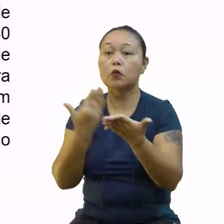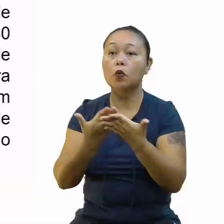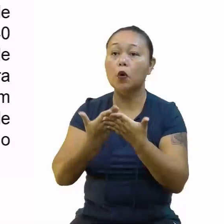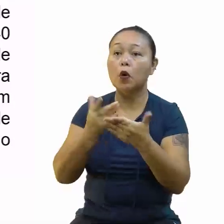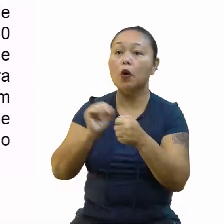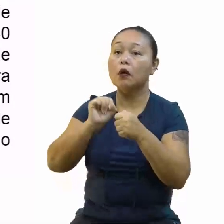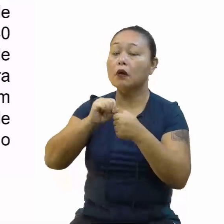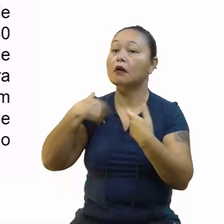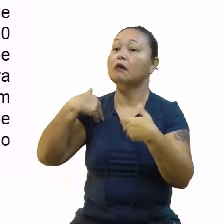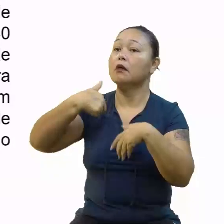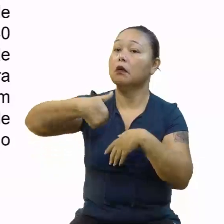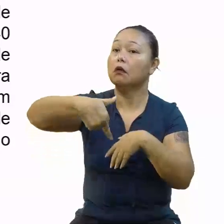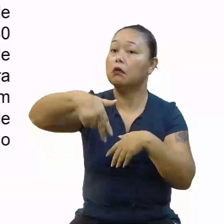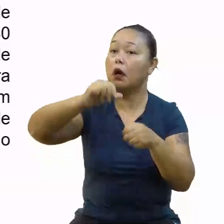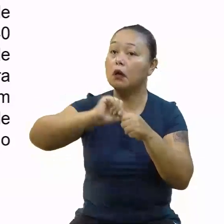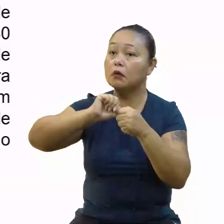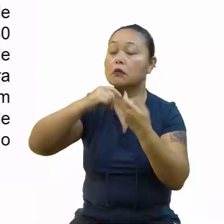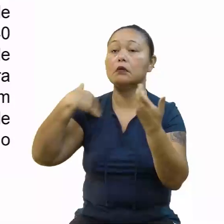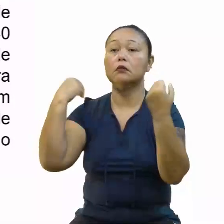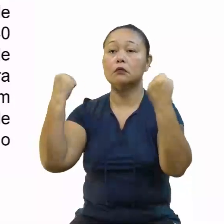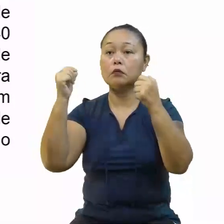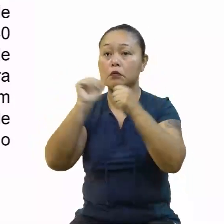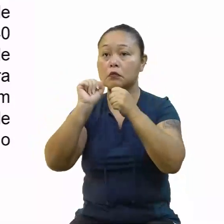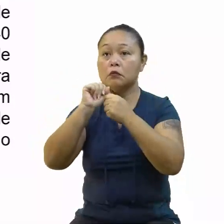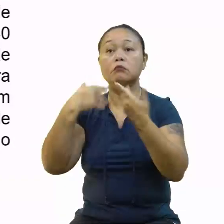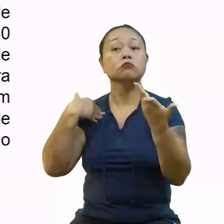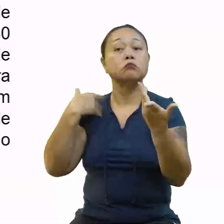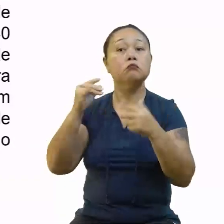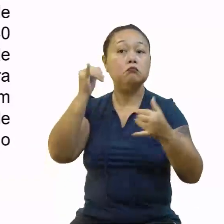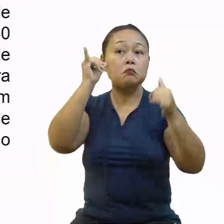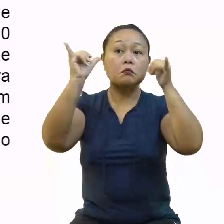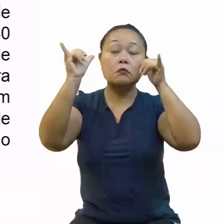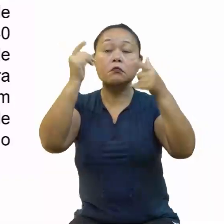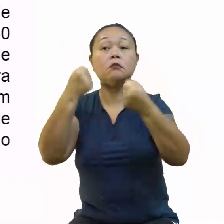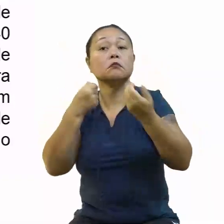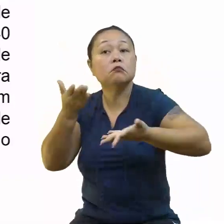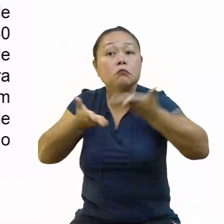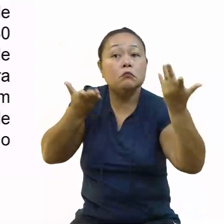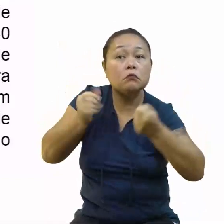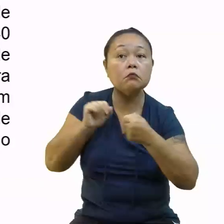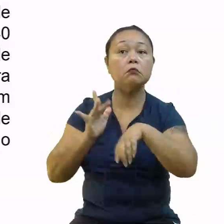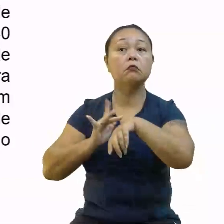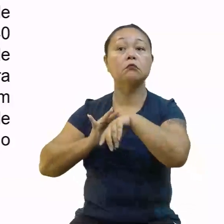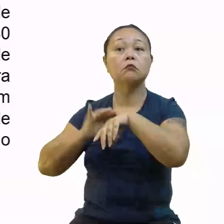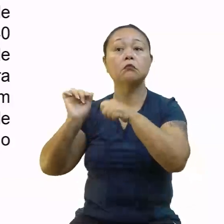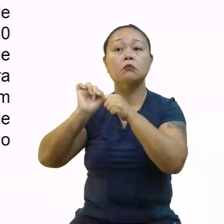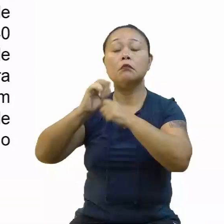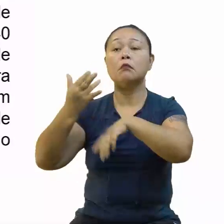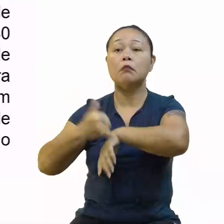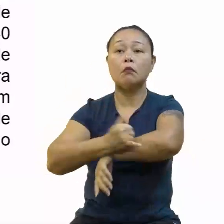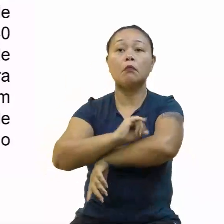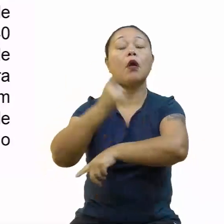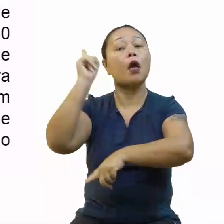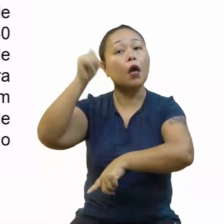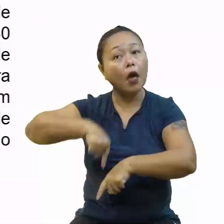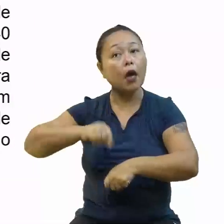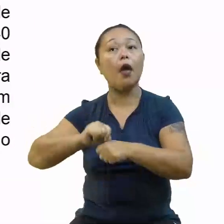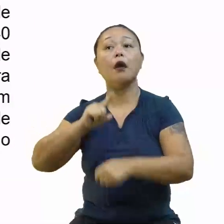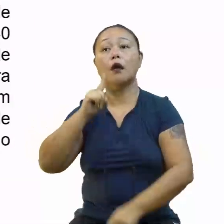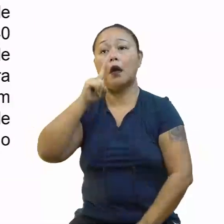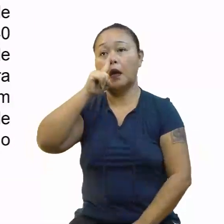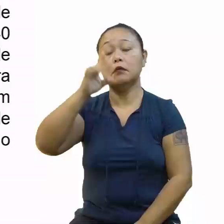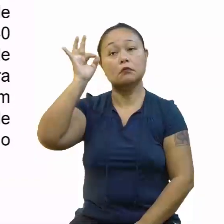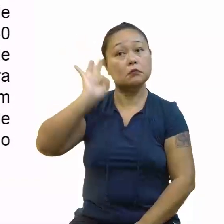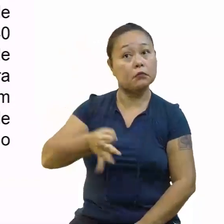atividade física na prevenção e no tratamento de doenças, nós observamos que a obesidade também é um fator de risco,